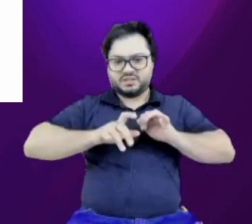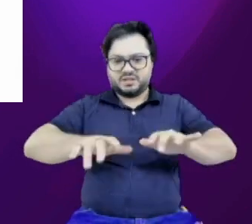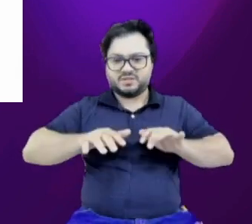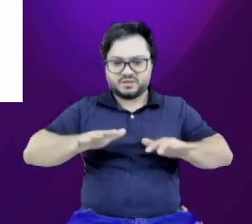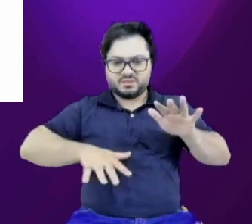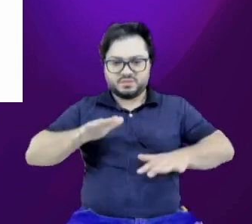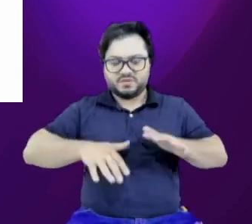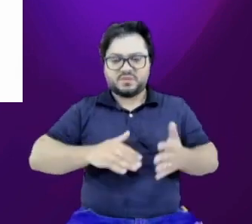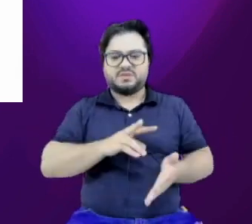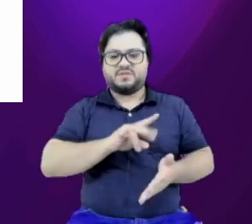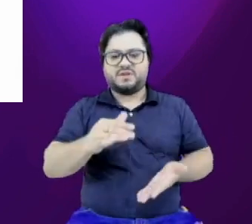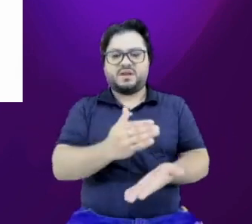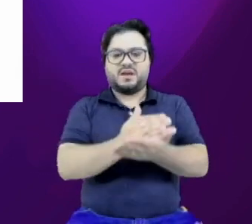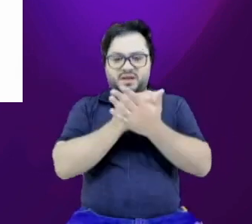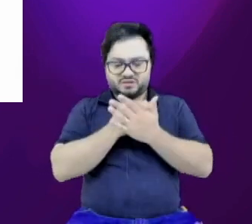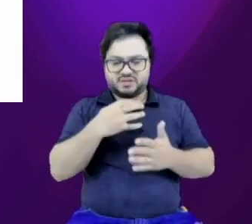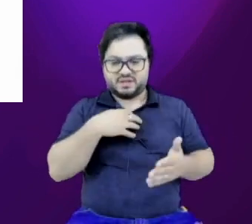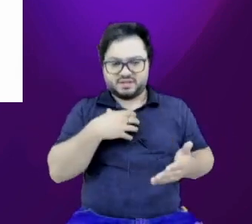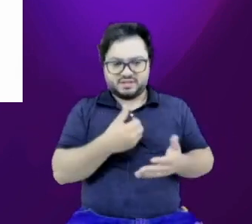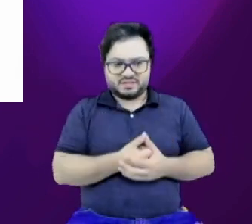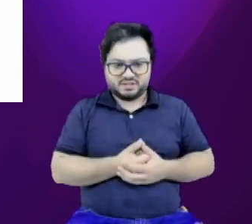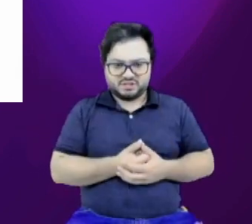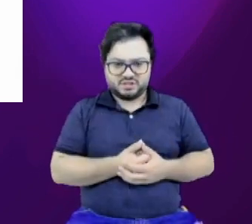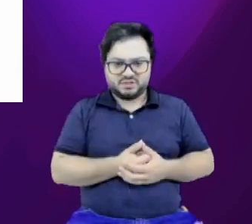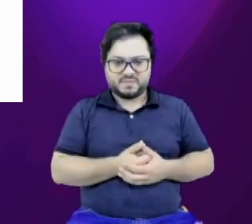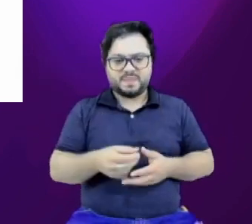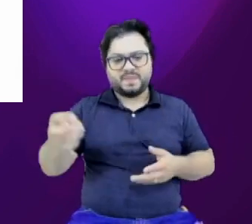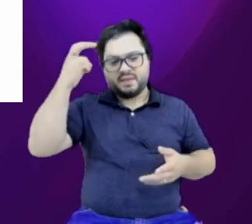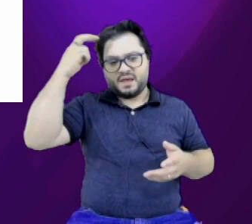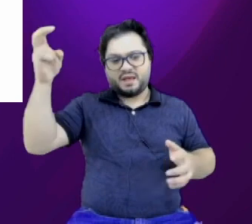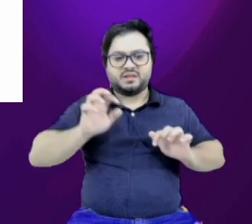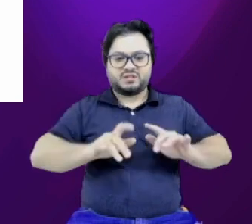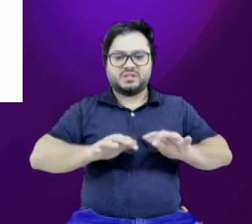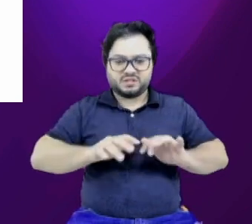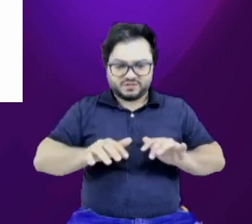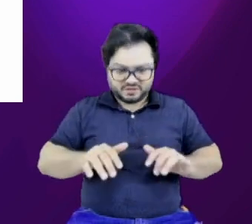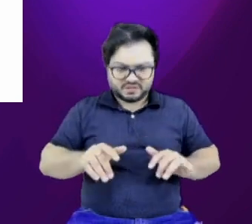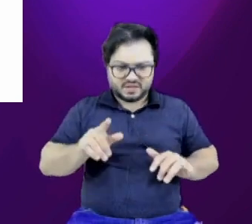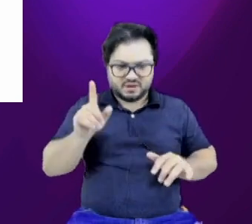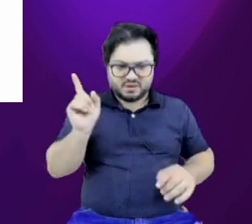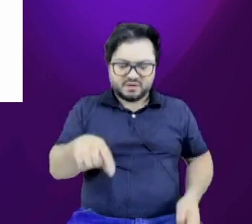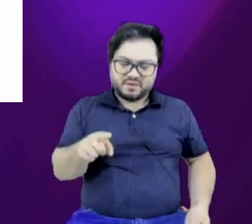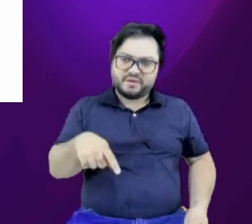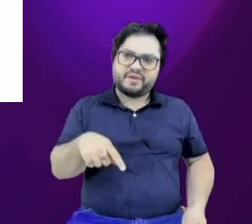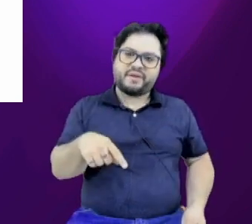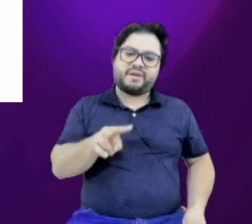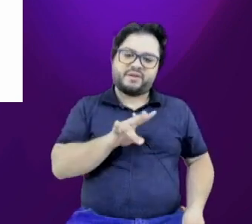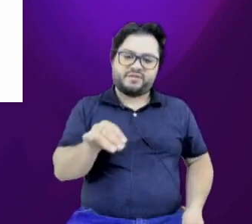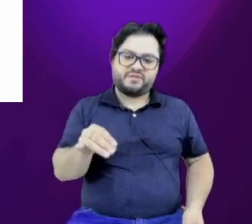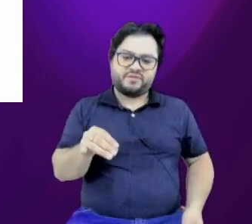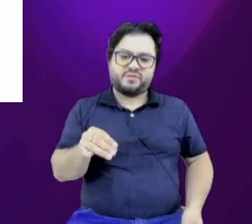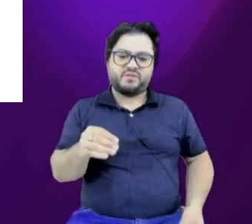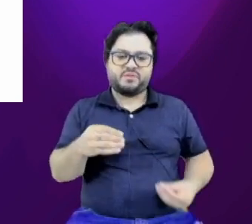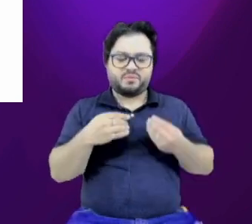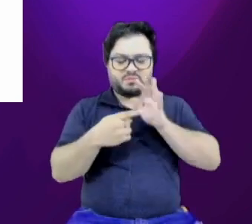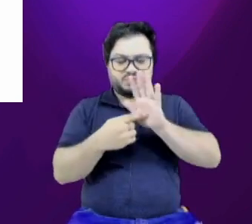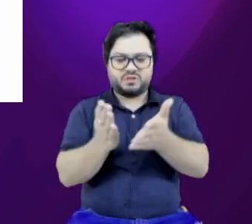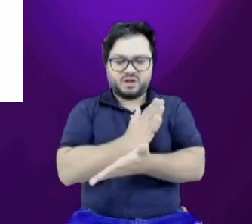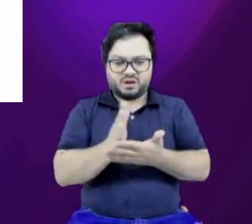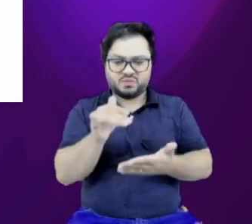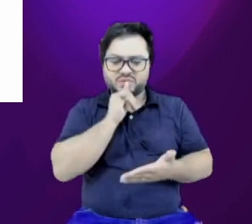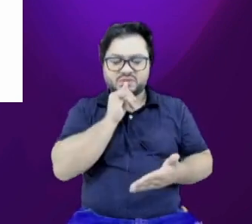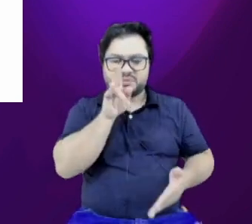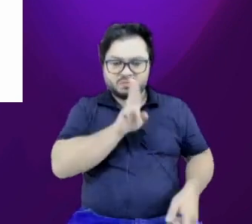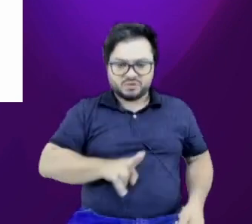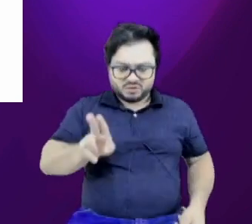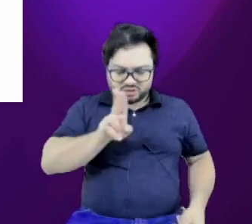provavelmente ajudará nesse sentido. A inteligência artificial, esse daqui eu vou dar alguns exemplos, né, da